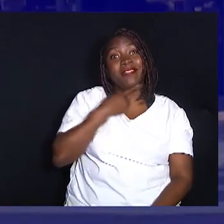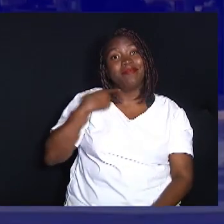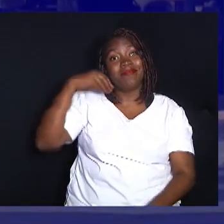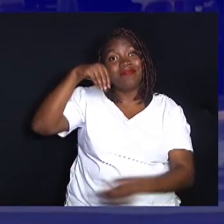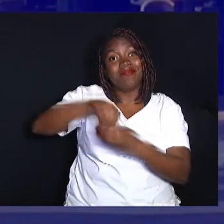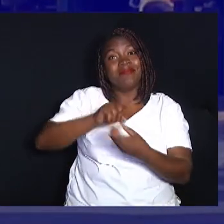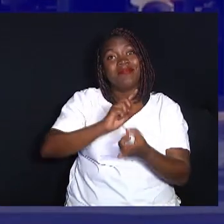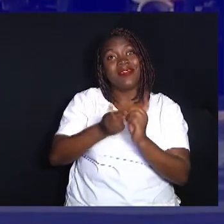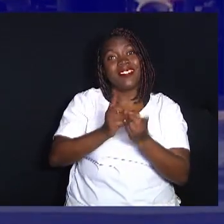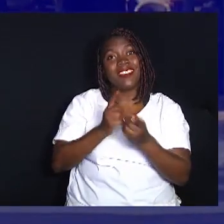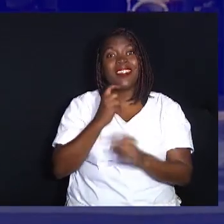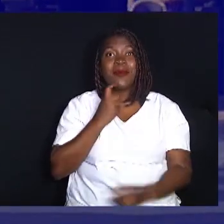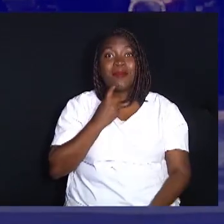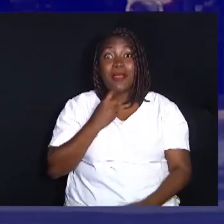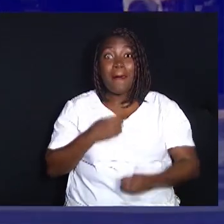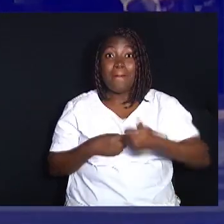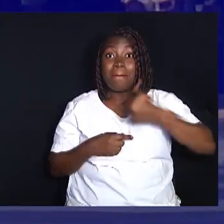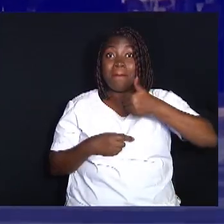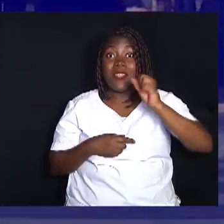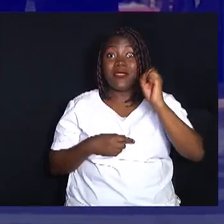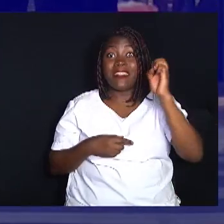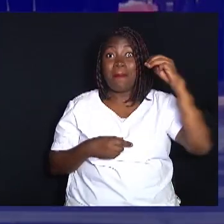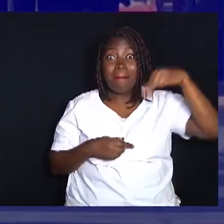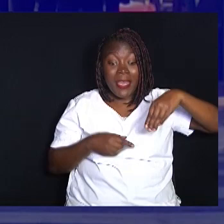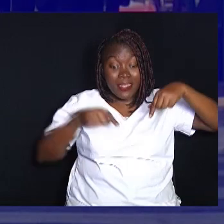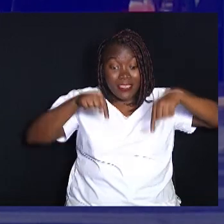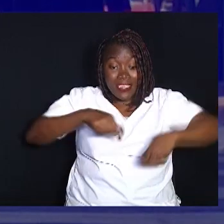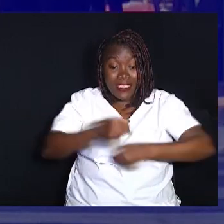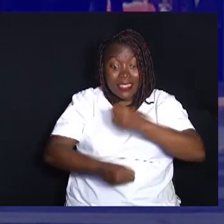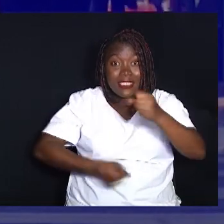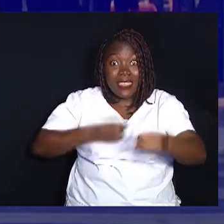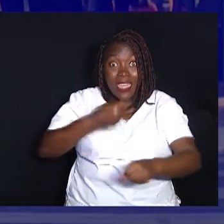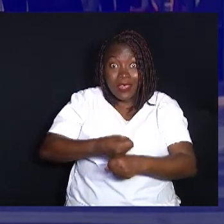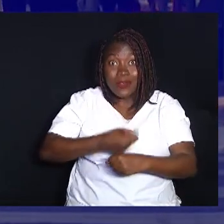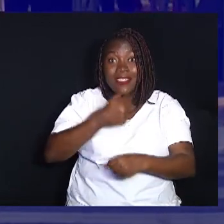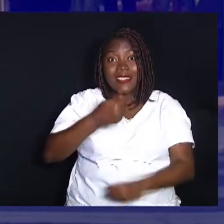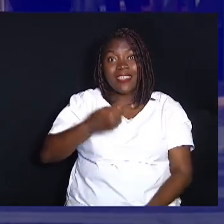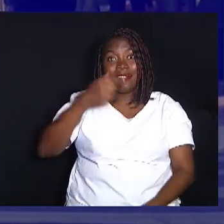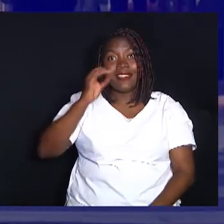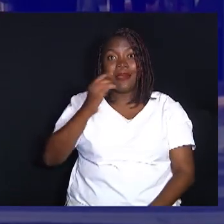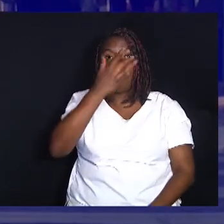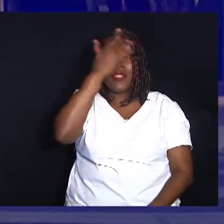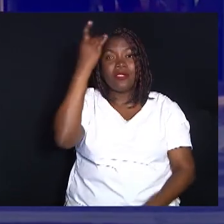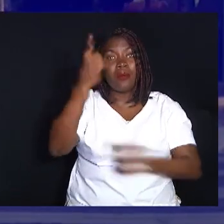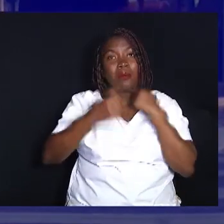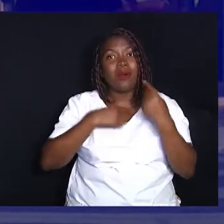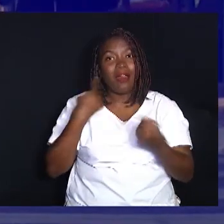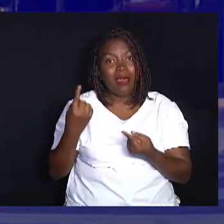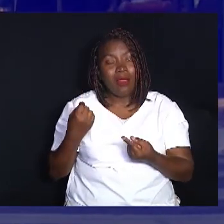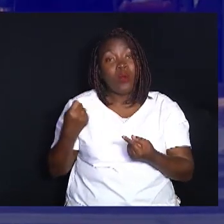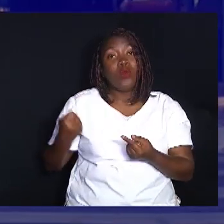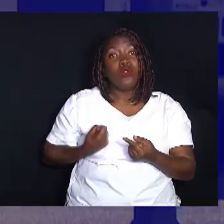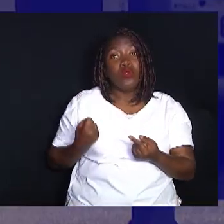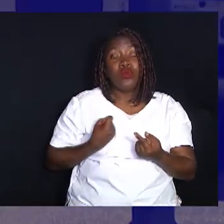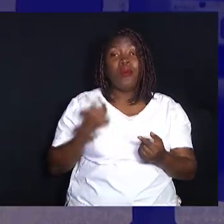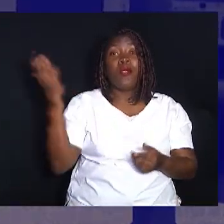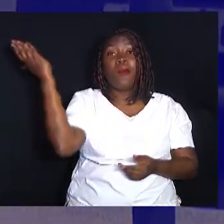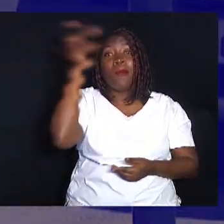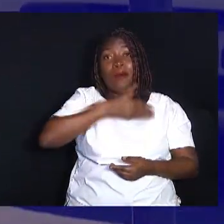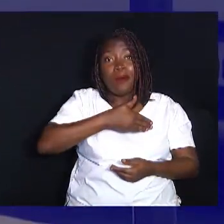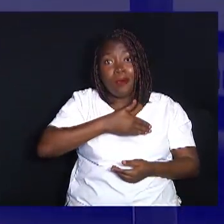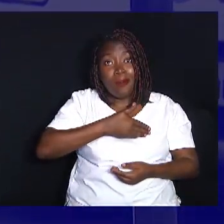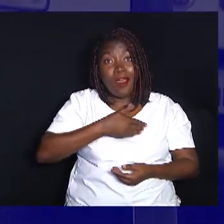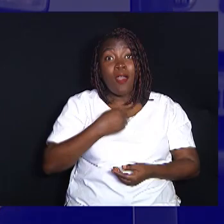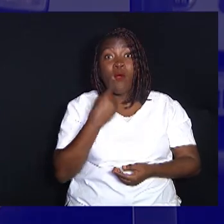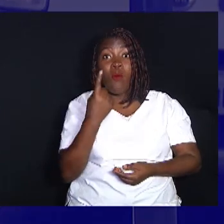Somente no primeiro semestre deste ano, 70 pessoas morreram. Os números mostram ainda que há uma